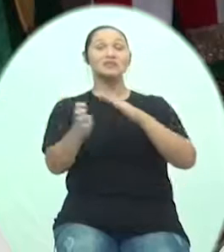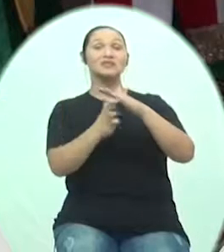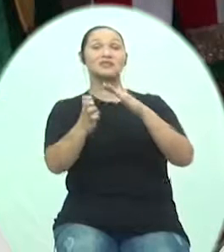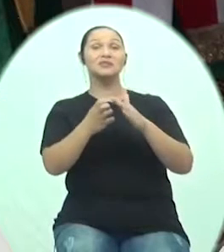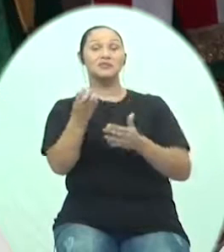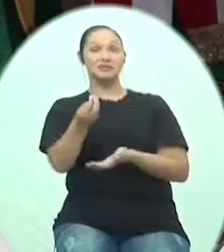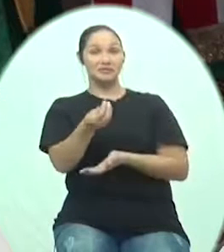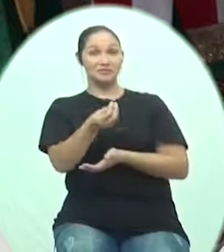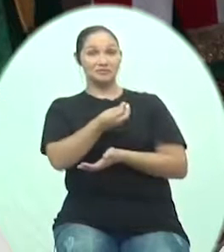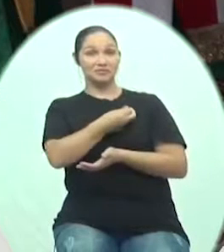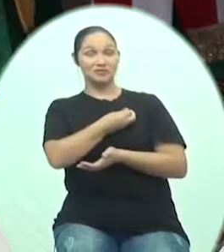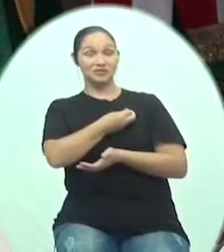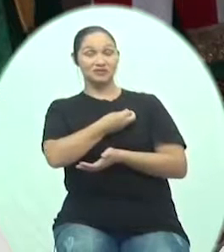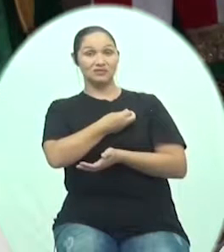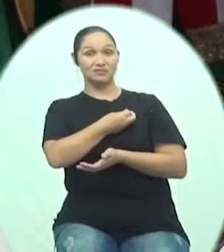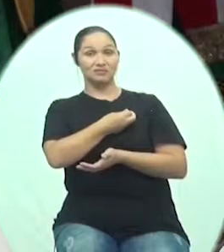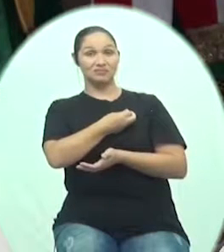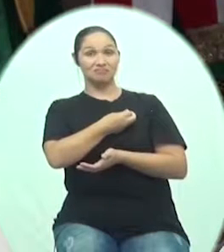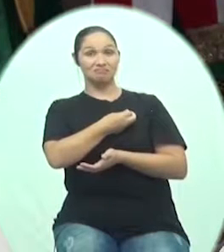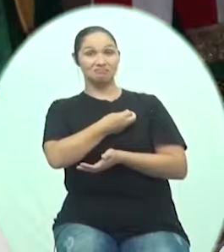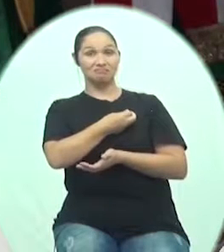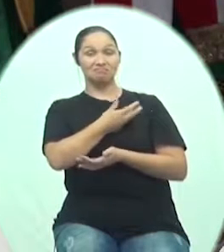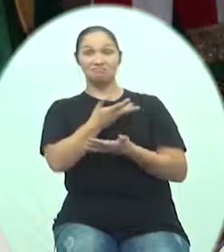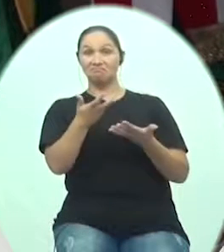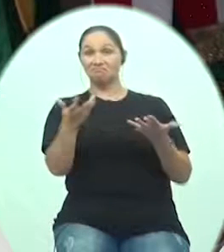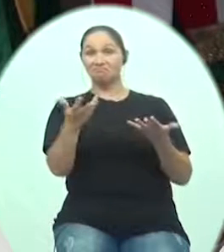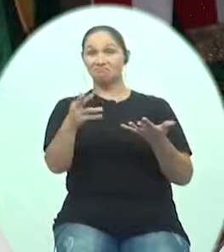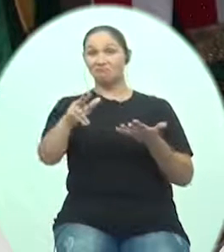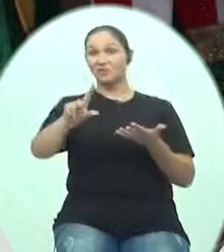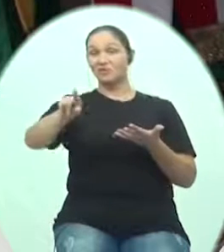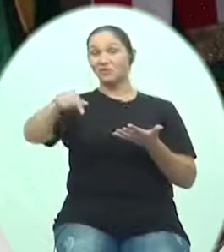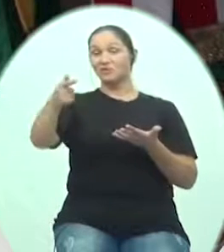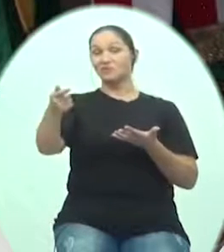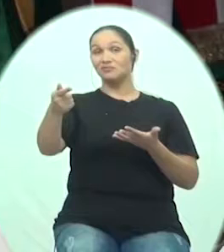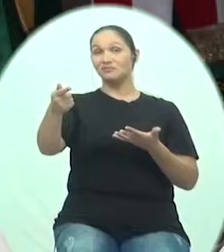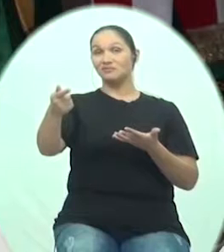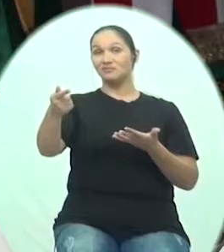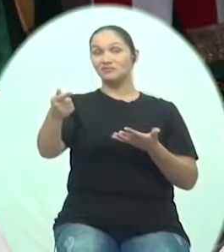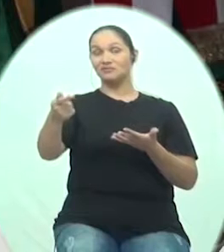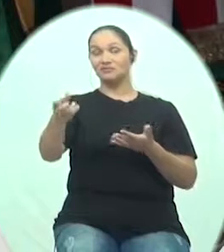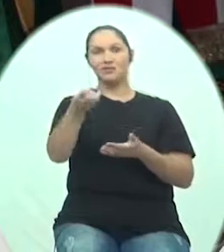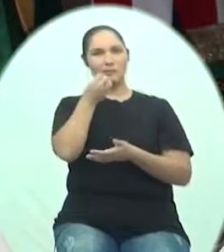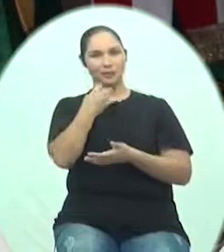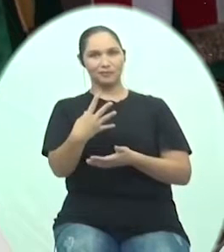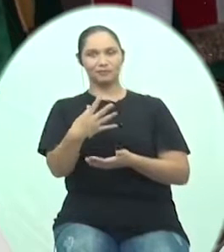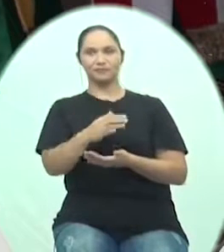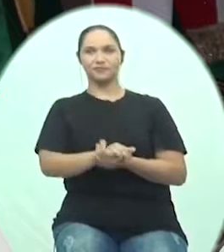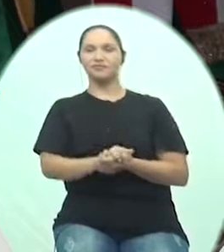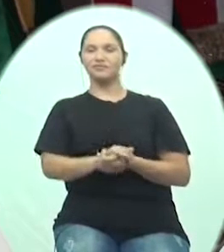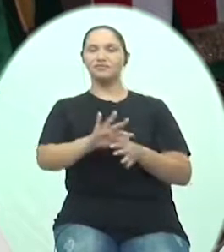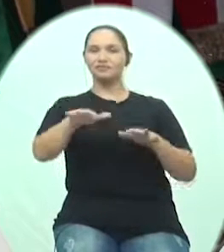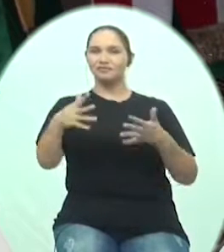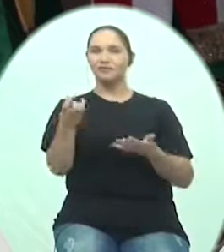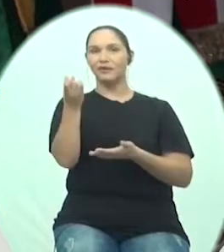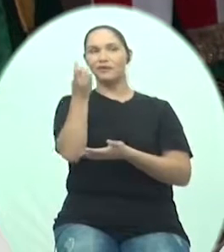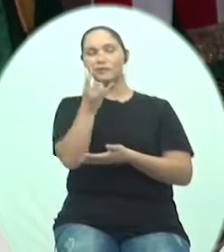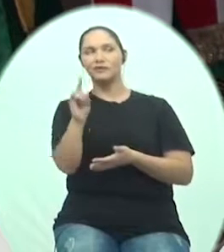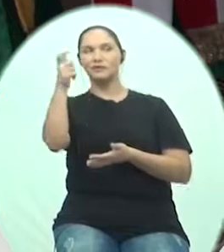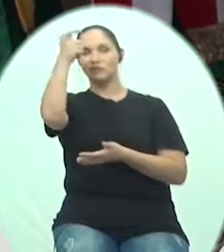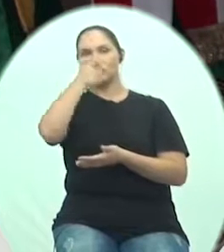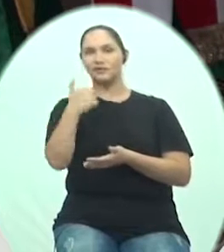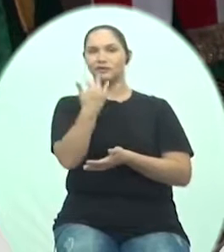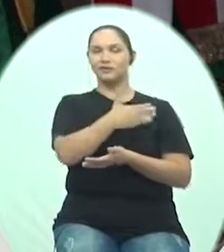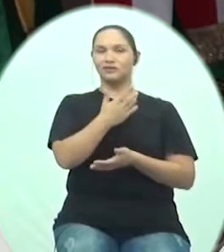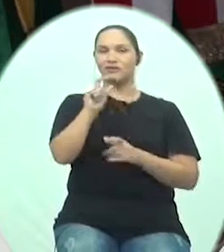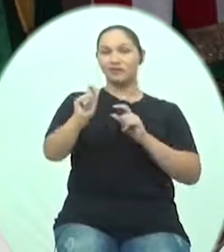ou filho do seu Zefiro atendendo Igual aos demais isso chama muita atenção e por por último vou fazer um